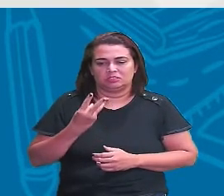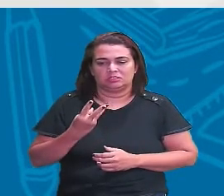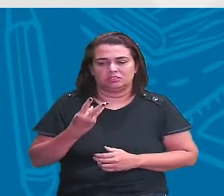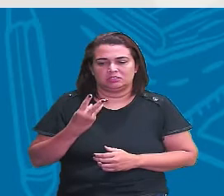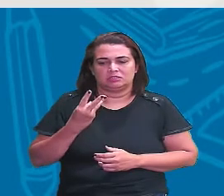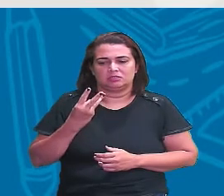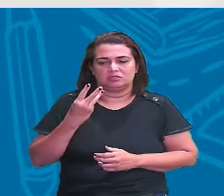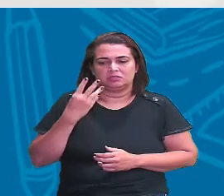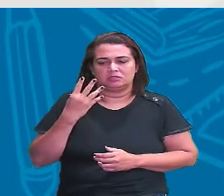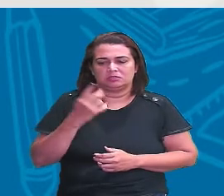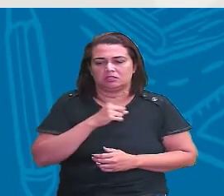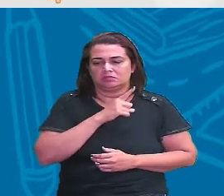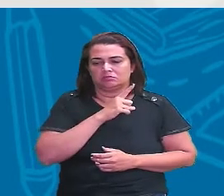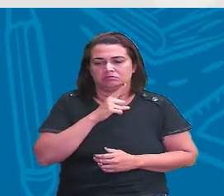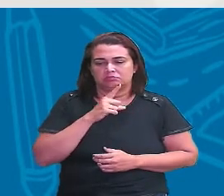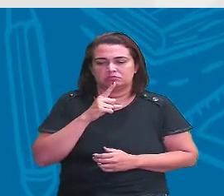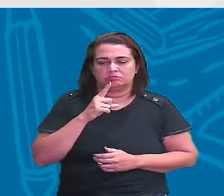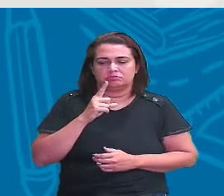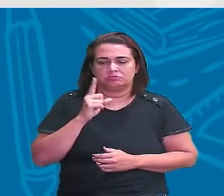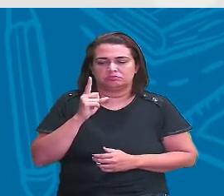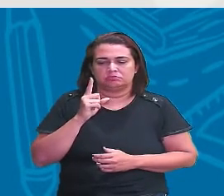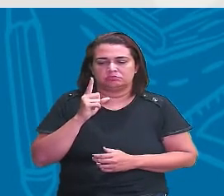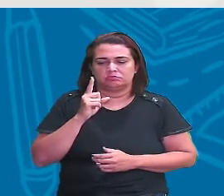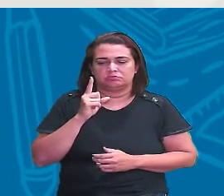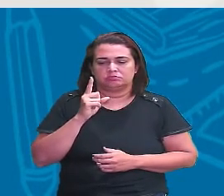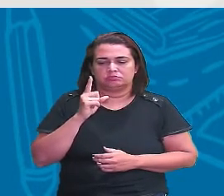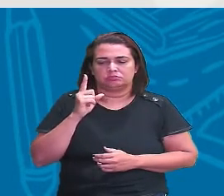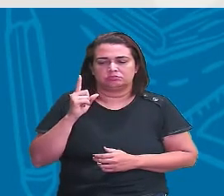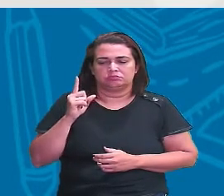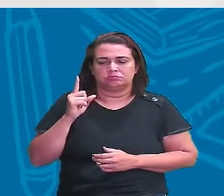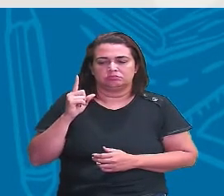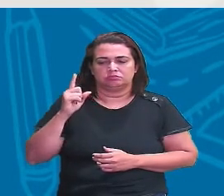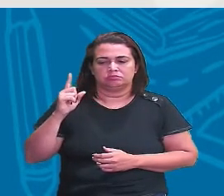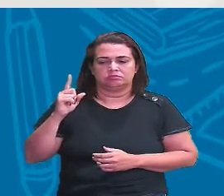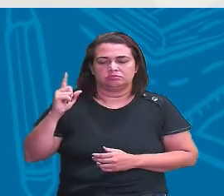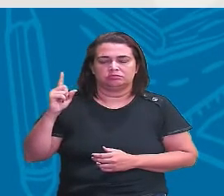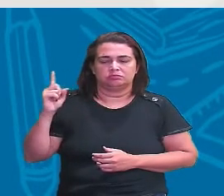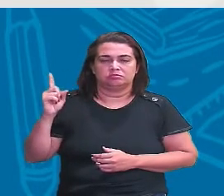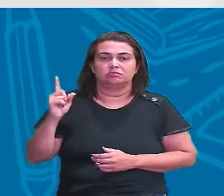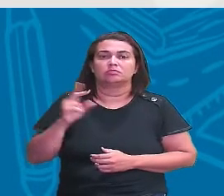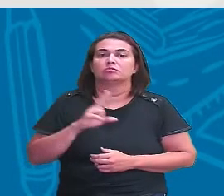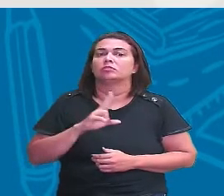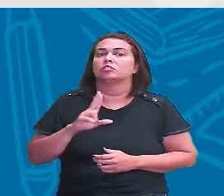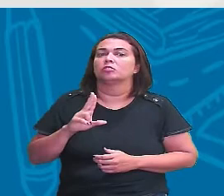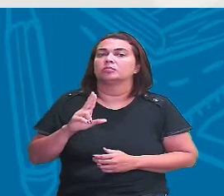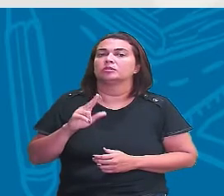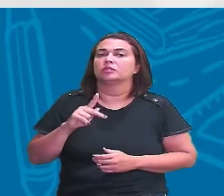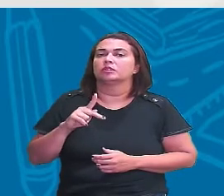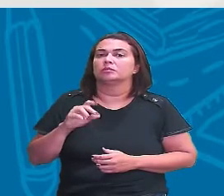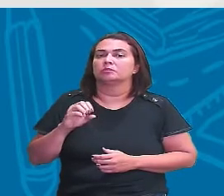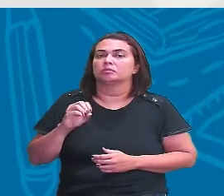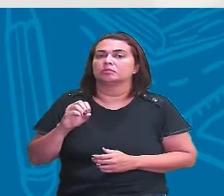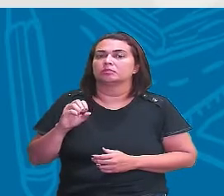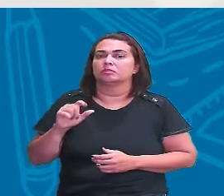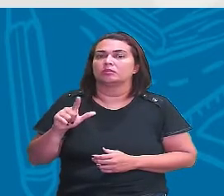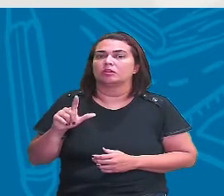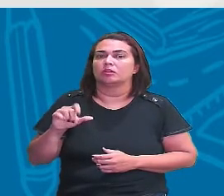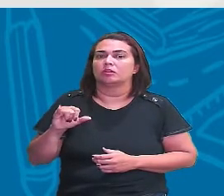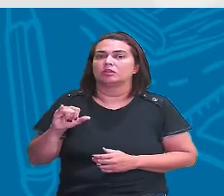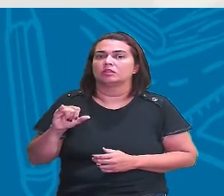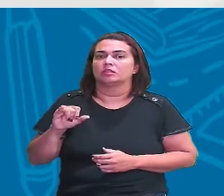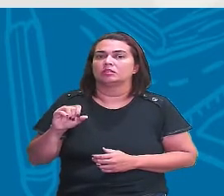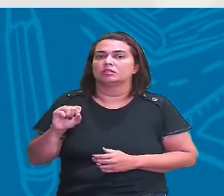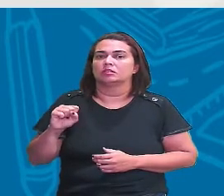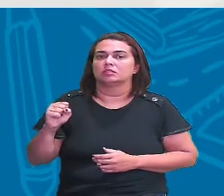2, 3, 4 sílabas. A gente chama de polissílabas. Palavras